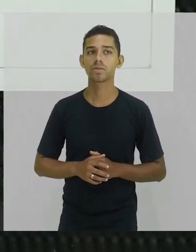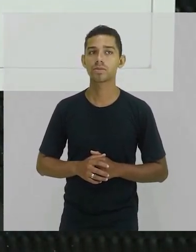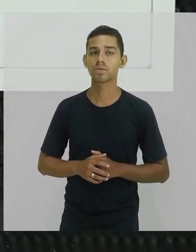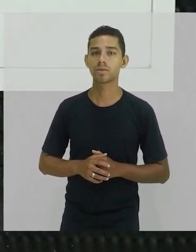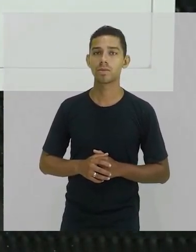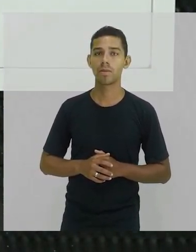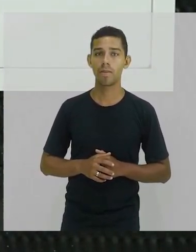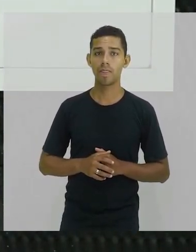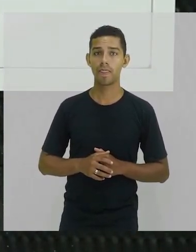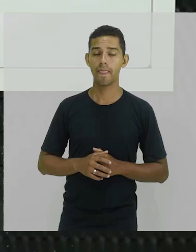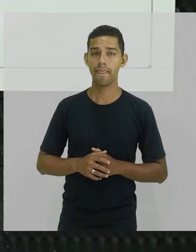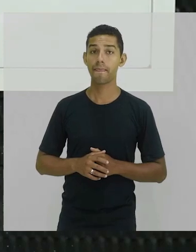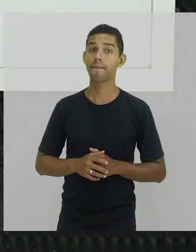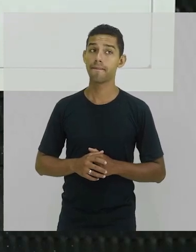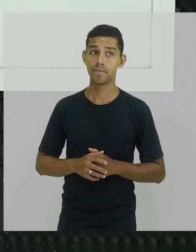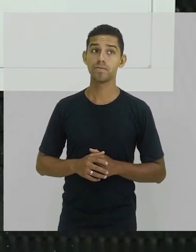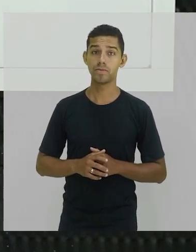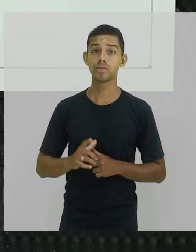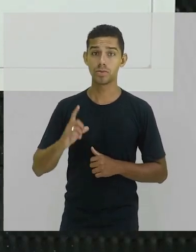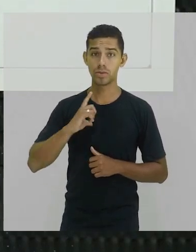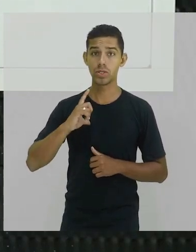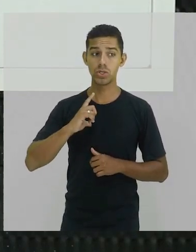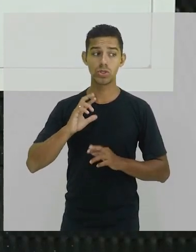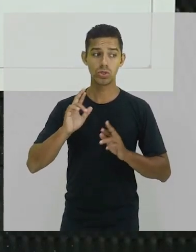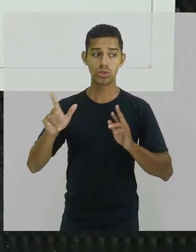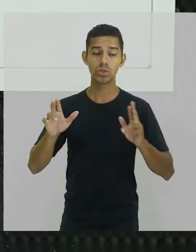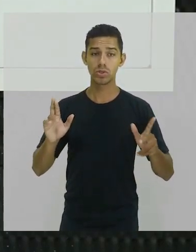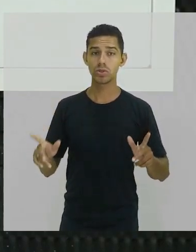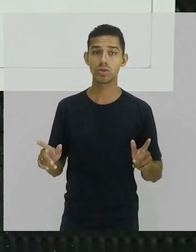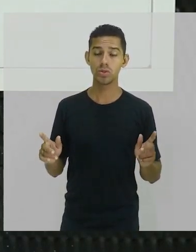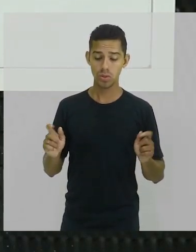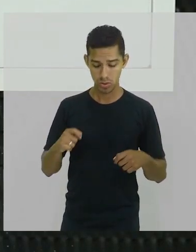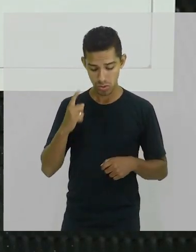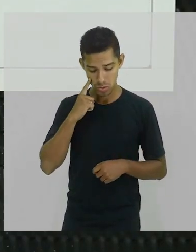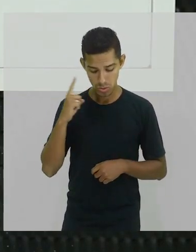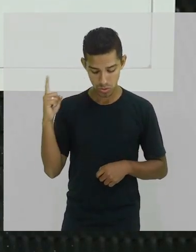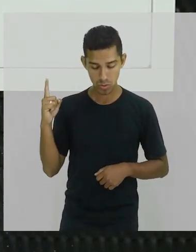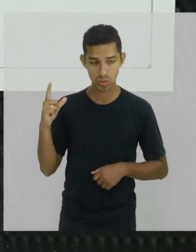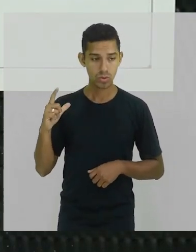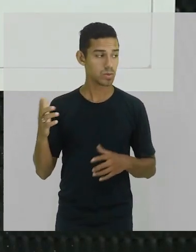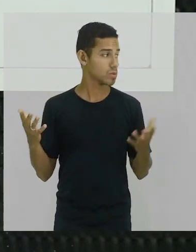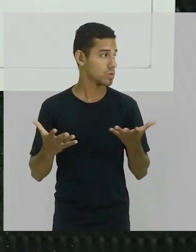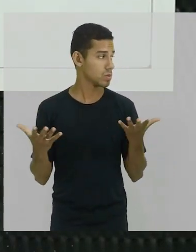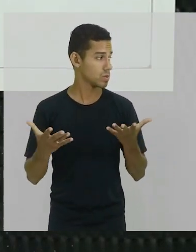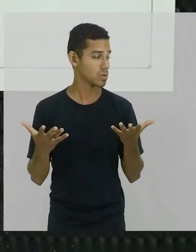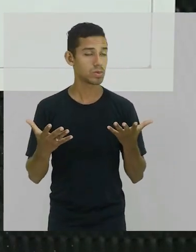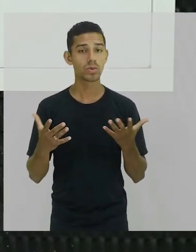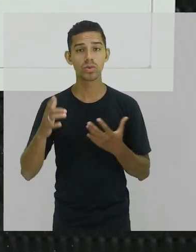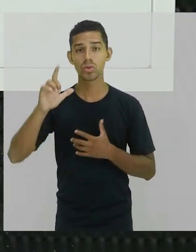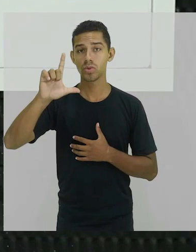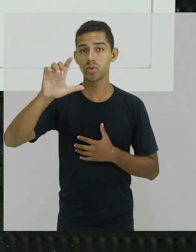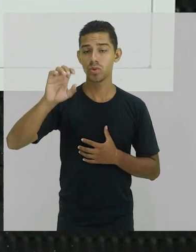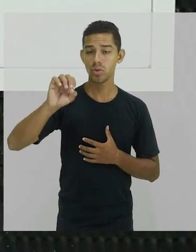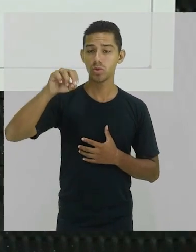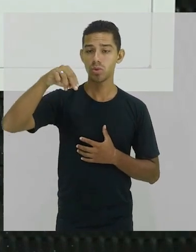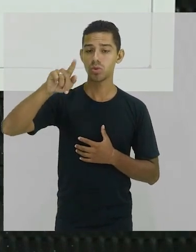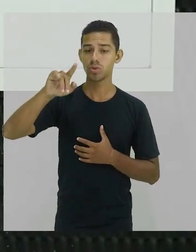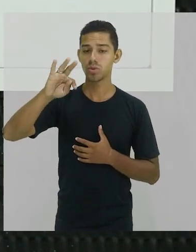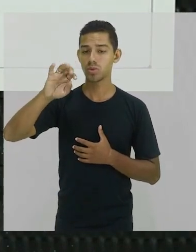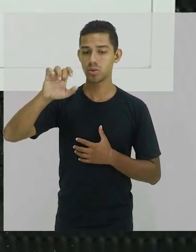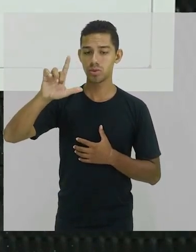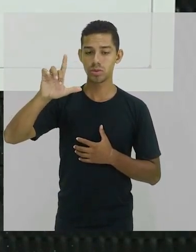Certo? Então, essa é a diferença entre eles. Então, o som, por exemplo, é uma onda longitudinal, que é o que vai acontecer